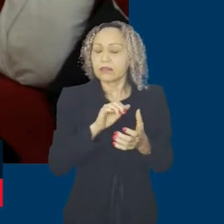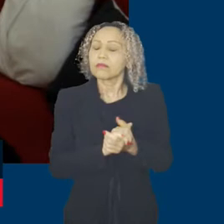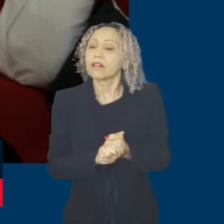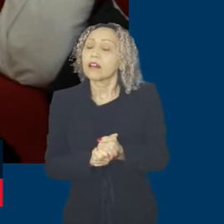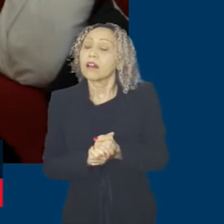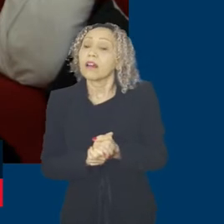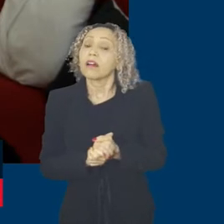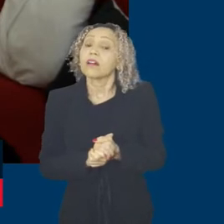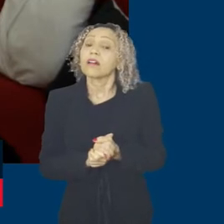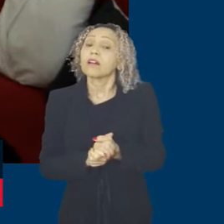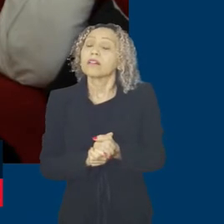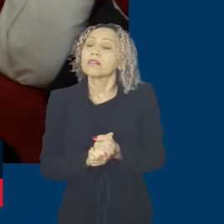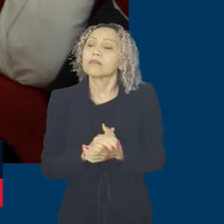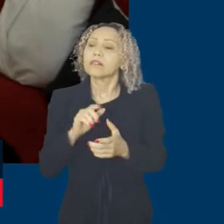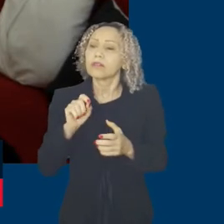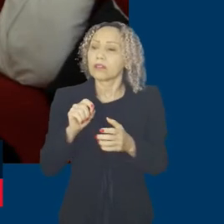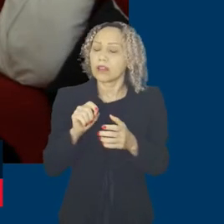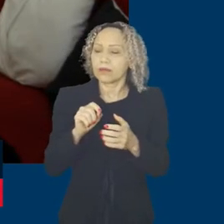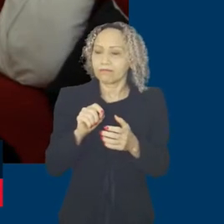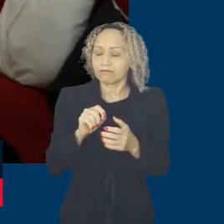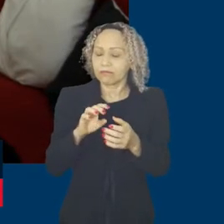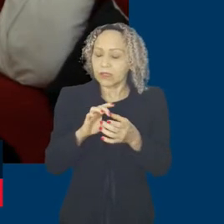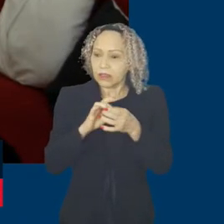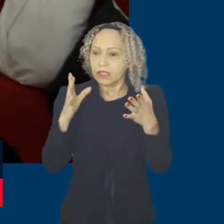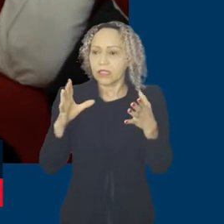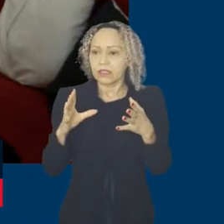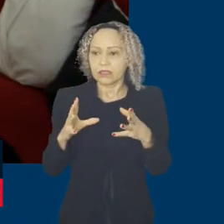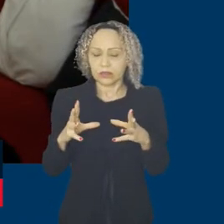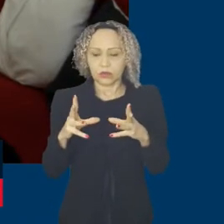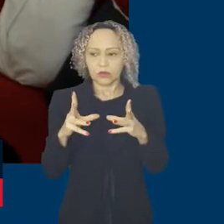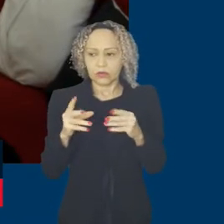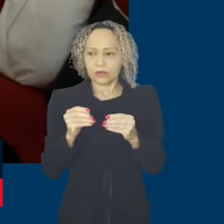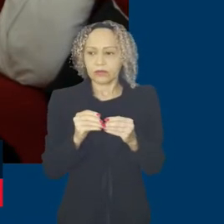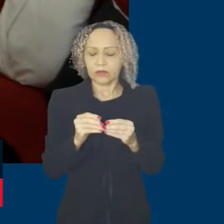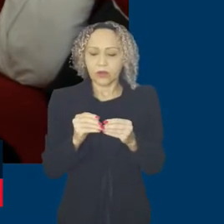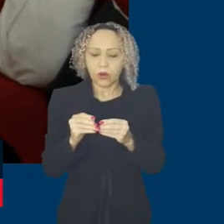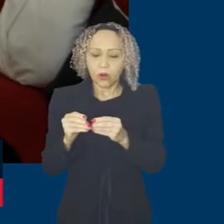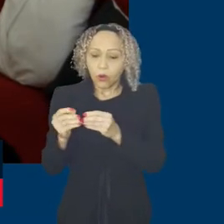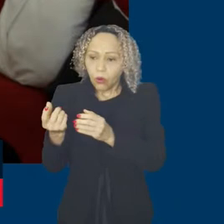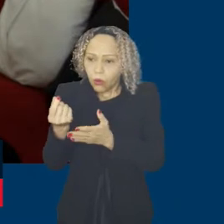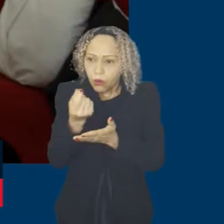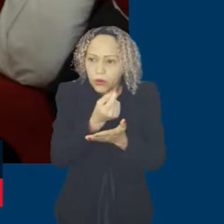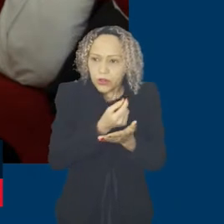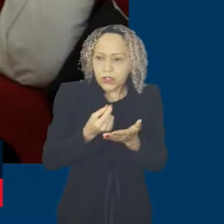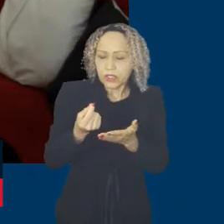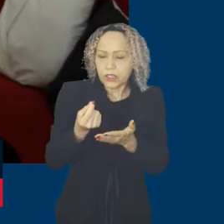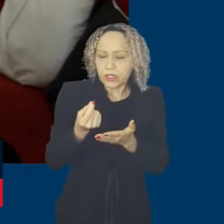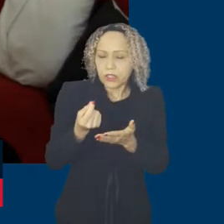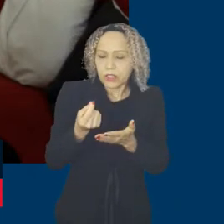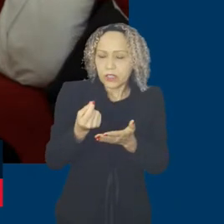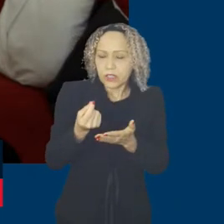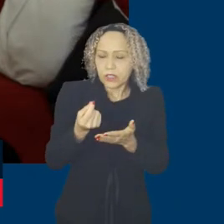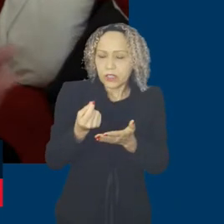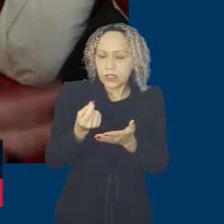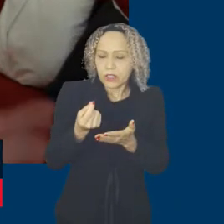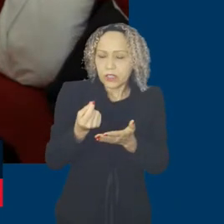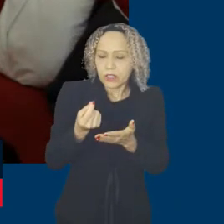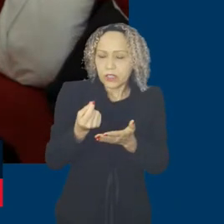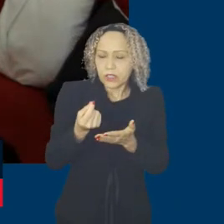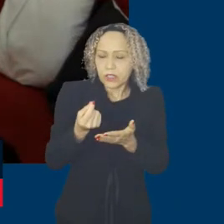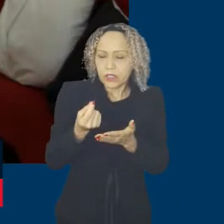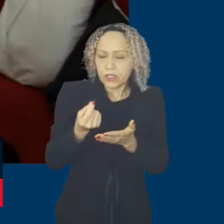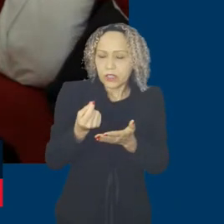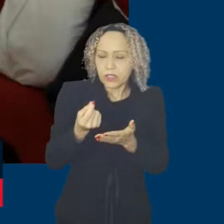fundos públicos do executivo não gastos poderiam ser usados para pagar os juros dessa dívida pública. Então, enquanto o teto